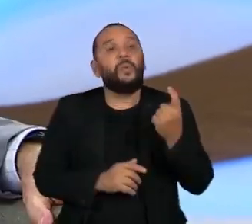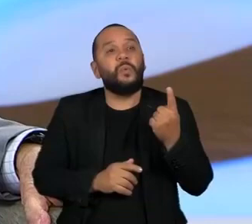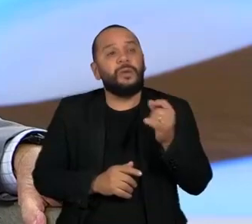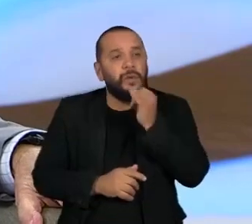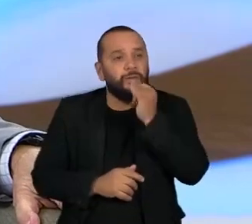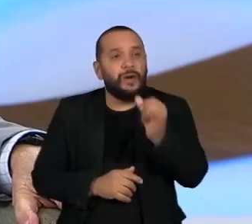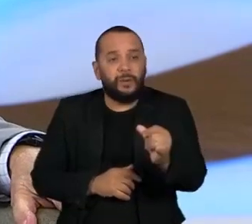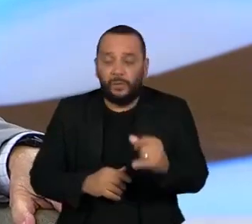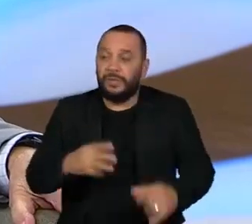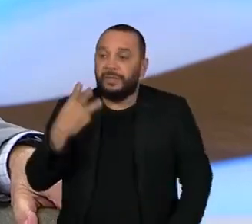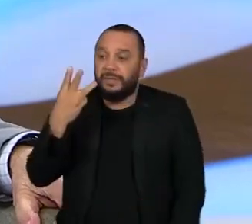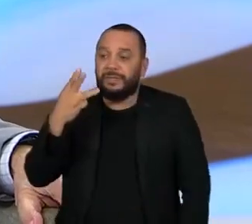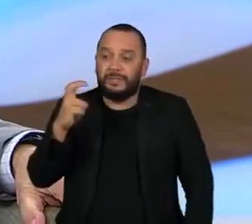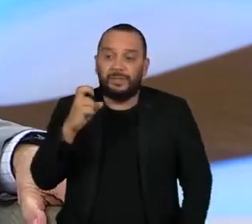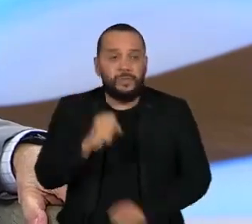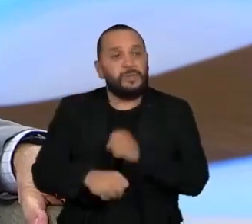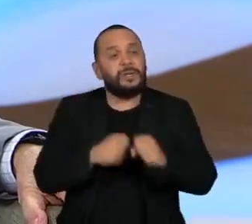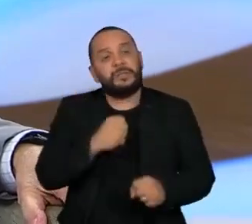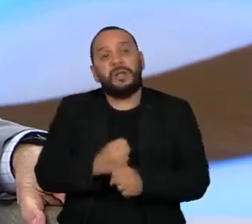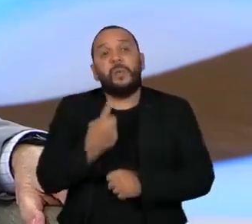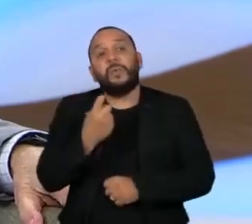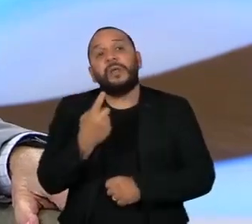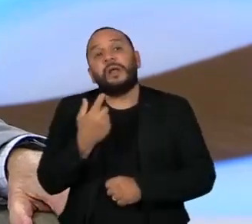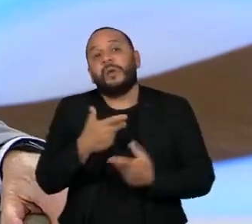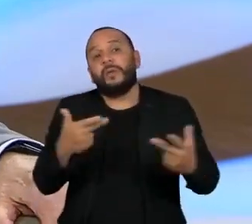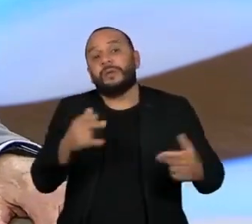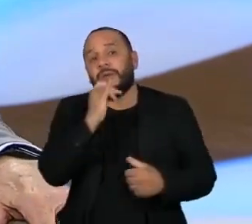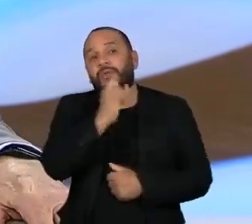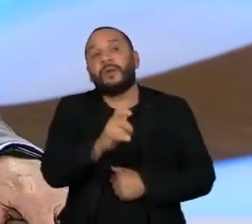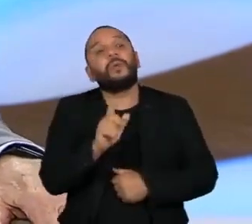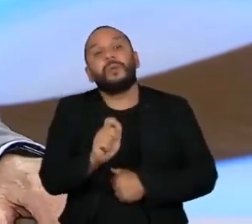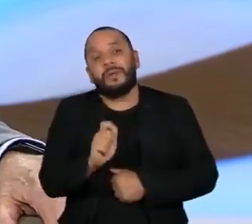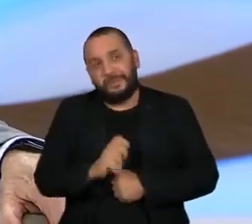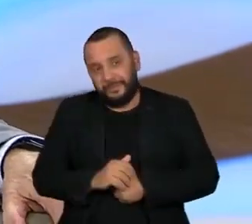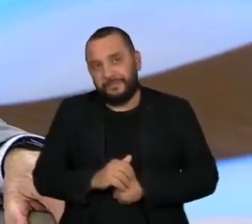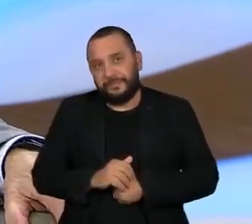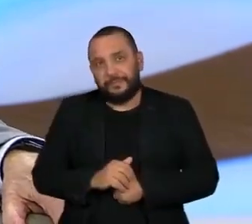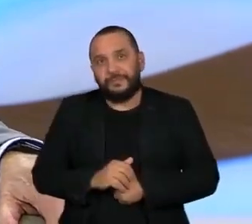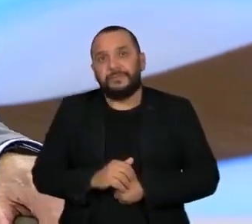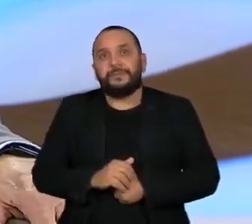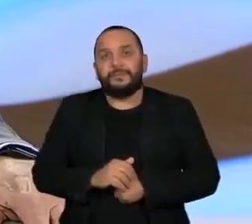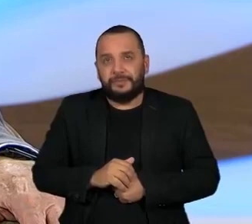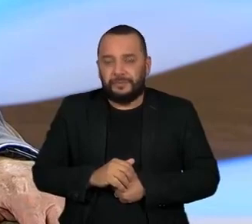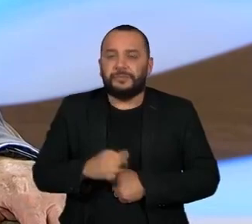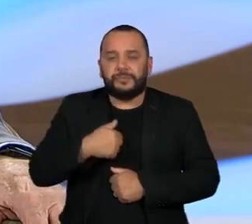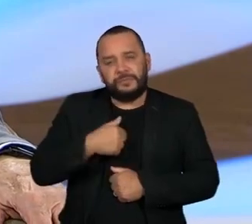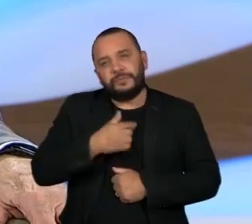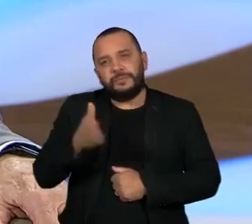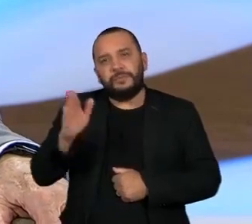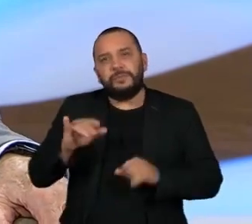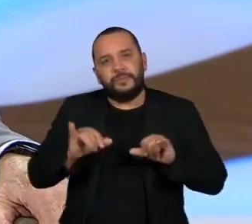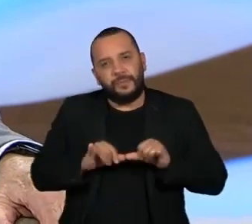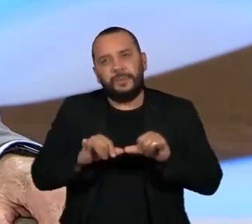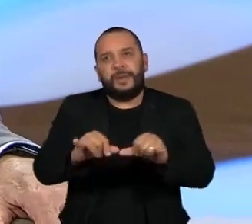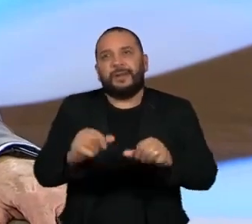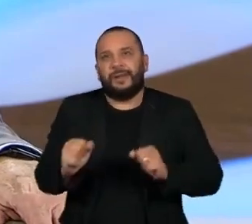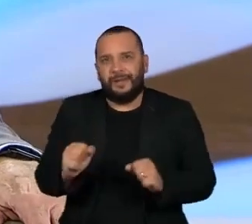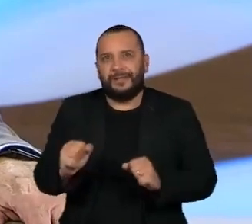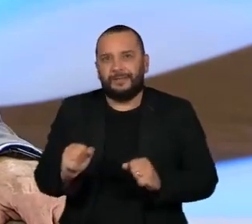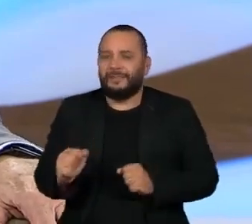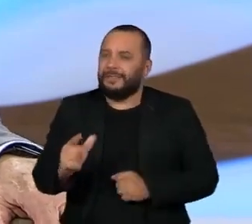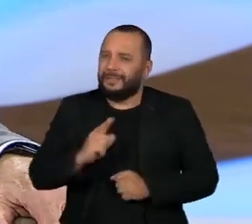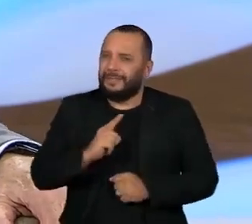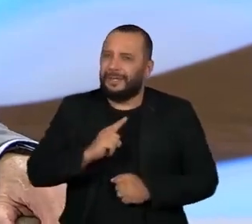em 35 anos foi o seguinte eu fui um supermercado e aquele